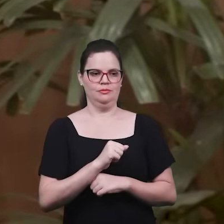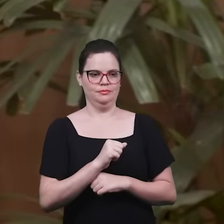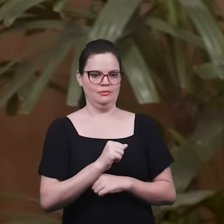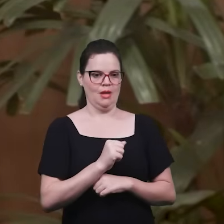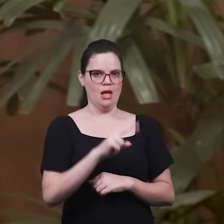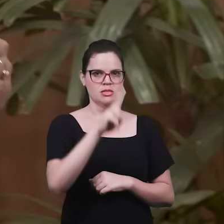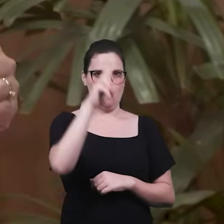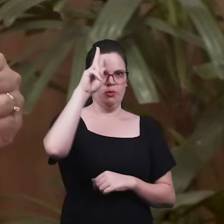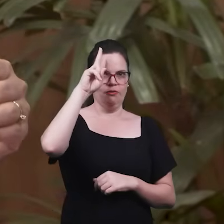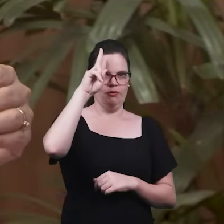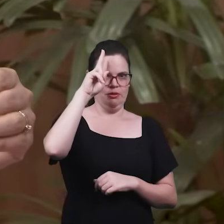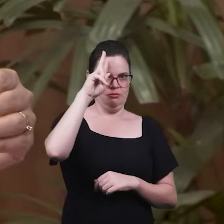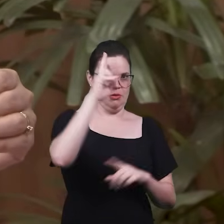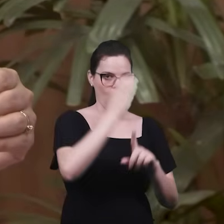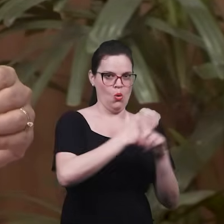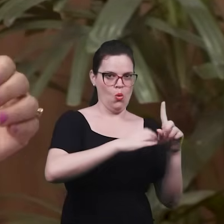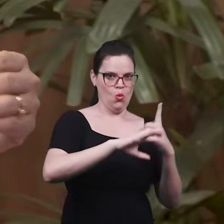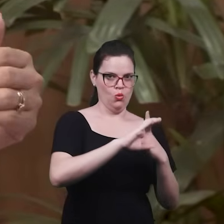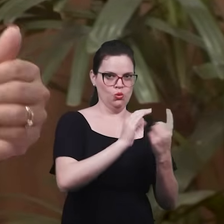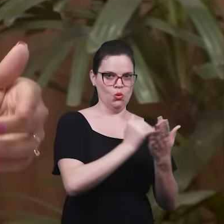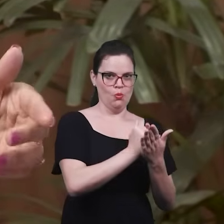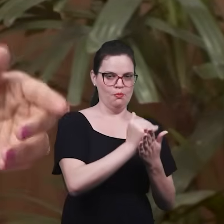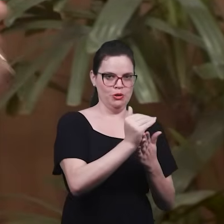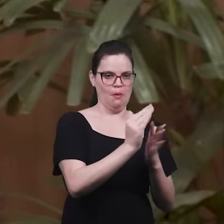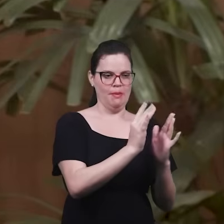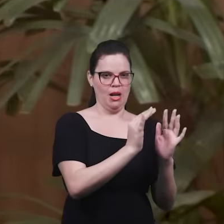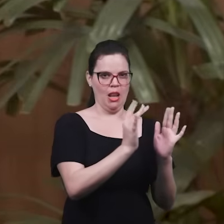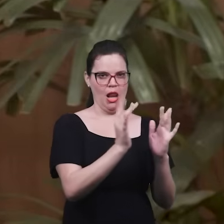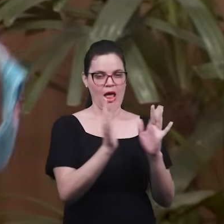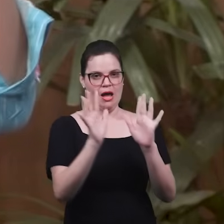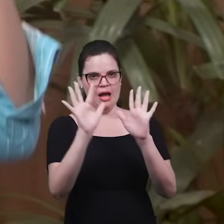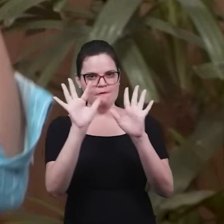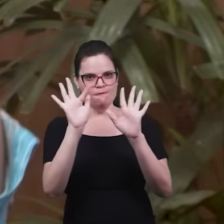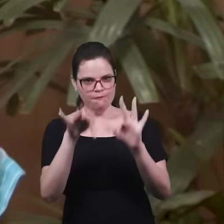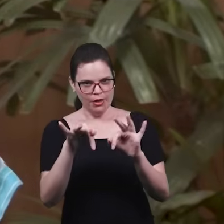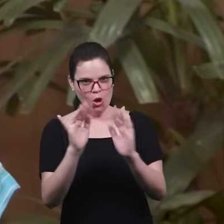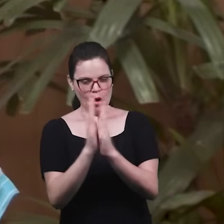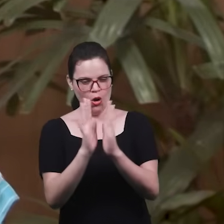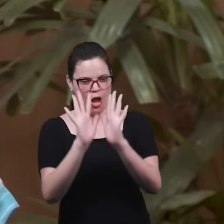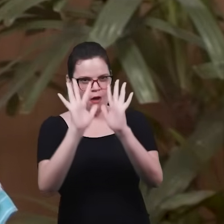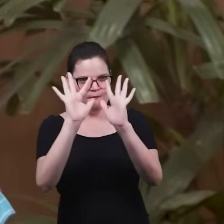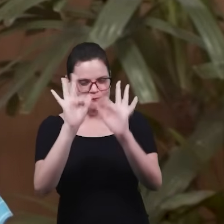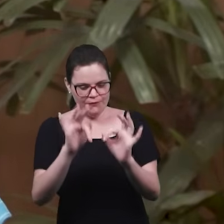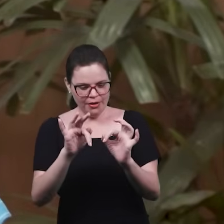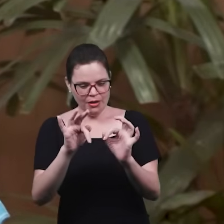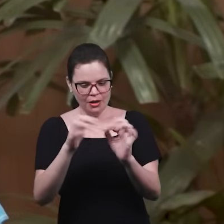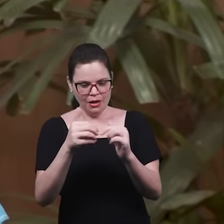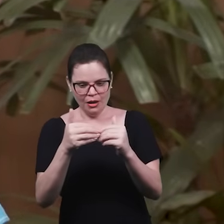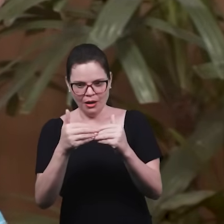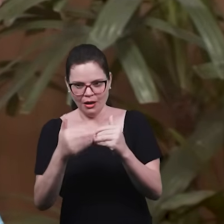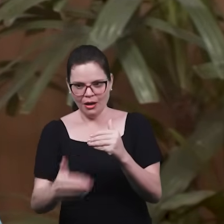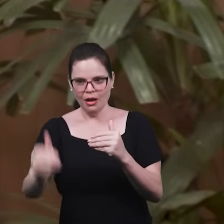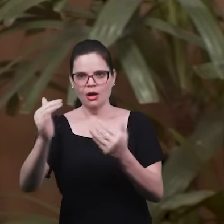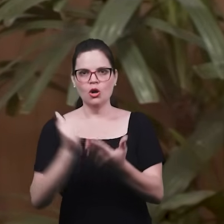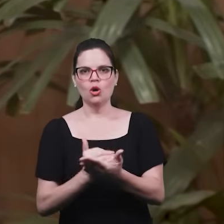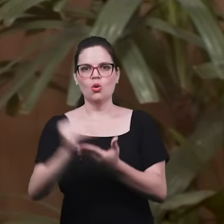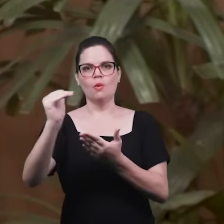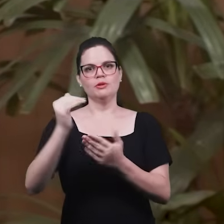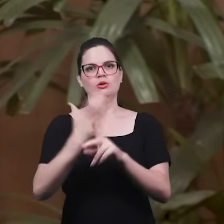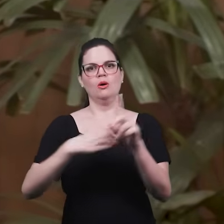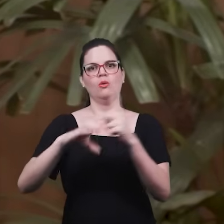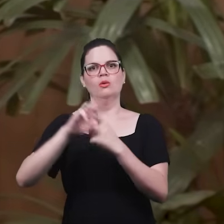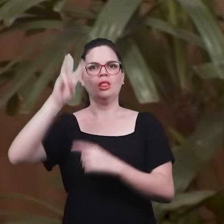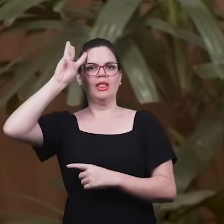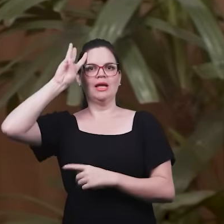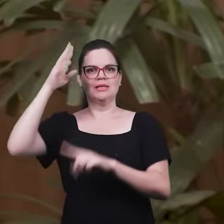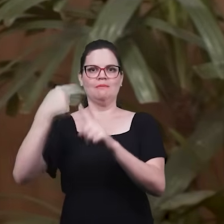o outro termina. Então nós já estamos nos preparando para o Trombetas e Festas desde o ano passado, a